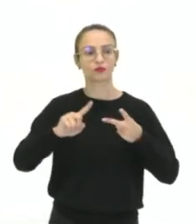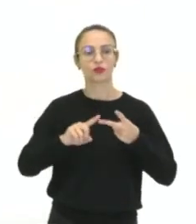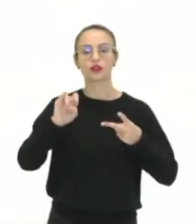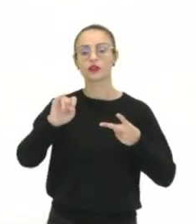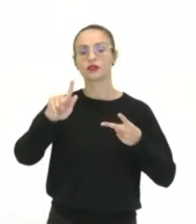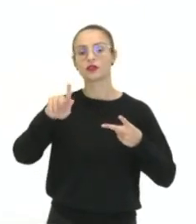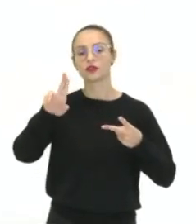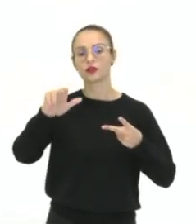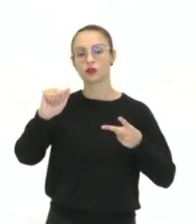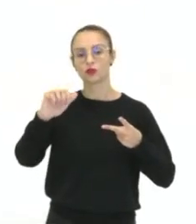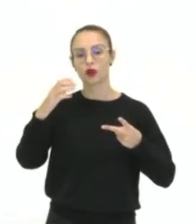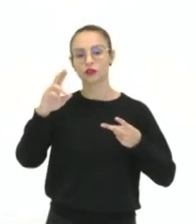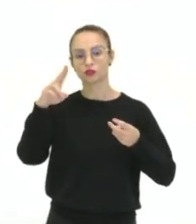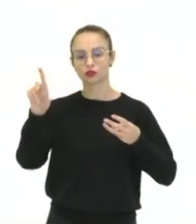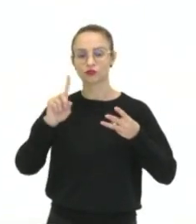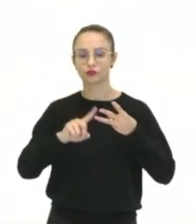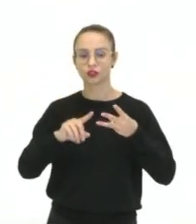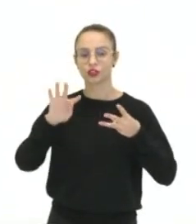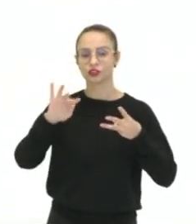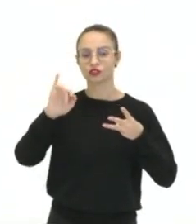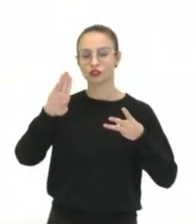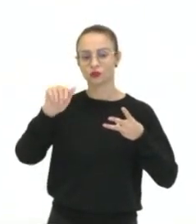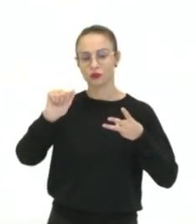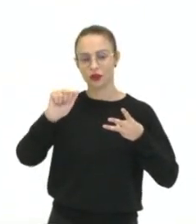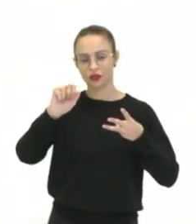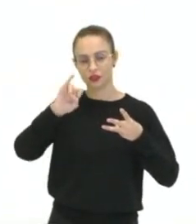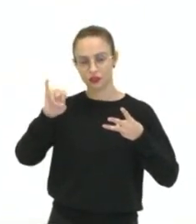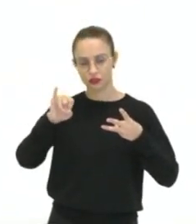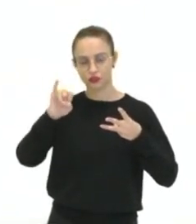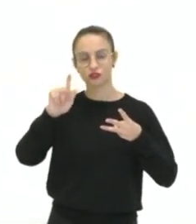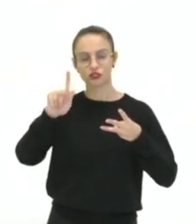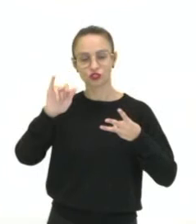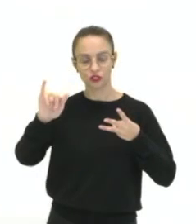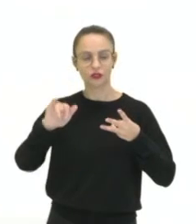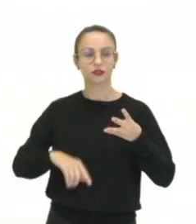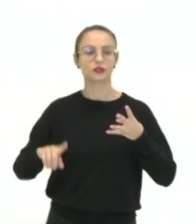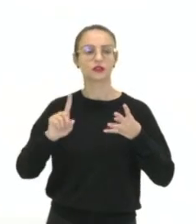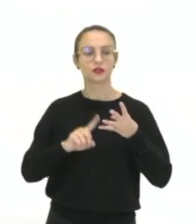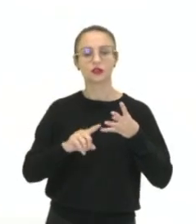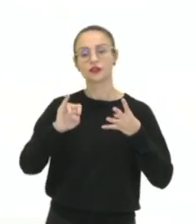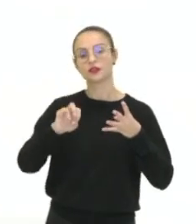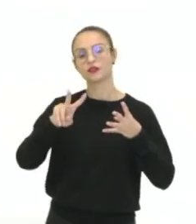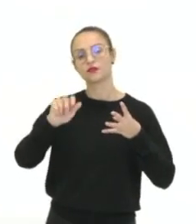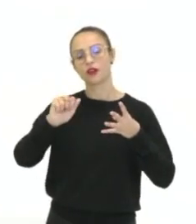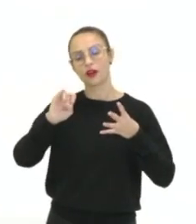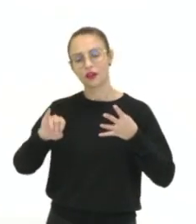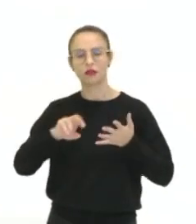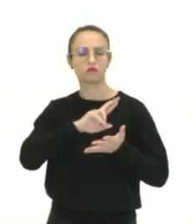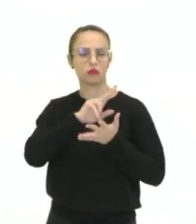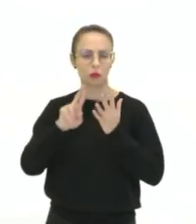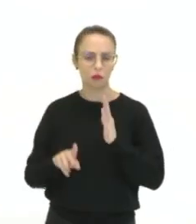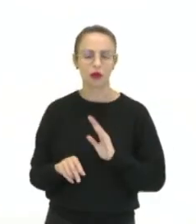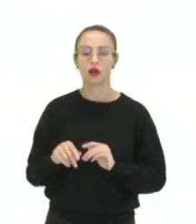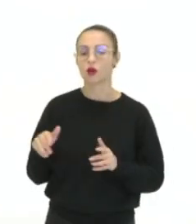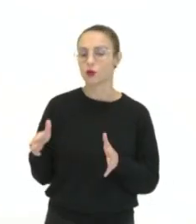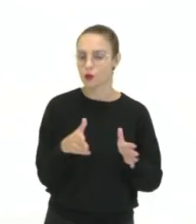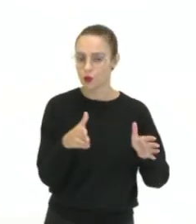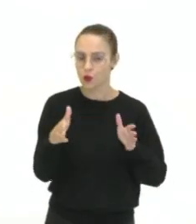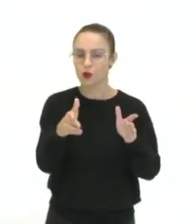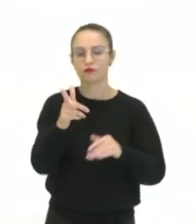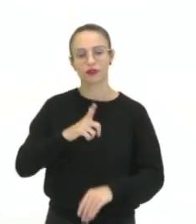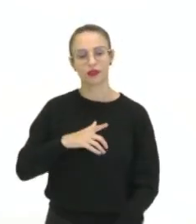Iguaçu, o Tibagi, o Ivaí, o Rio Uruguai, entre outros que a gente poderia citar, mas temos